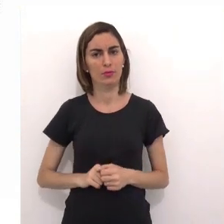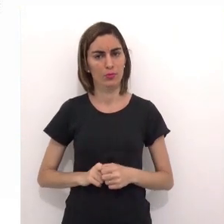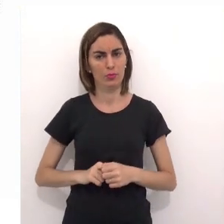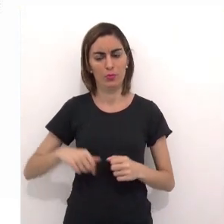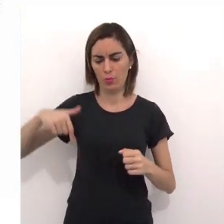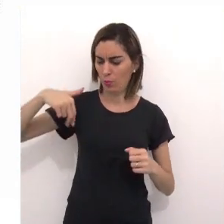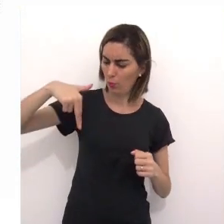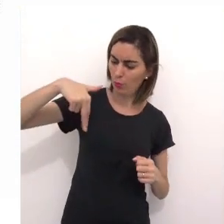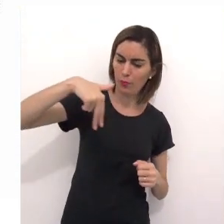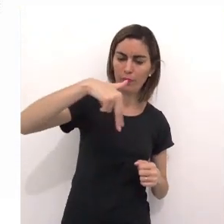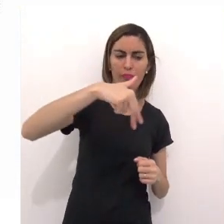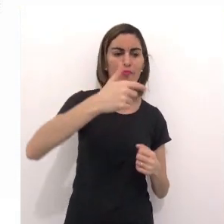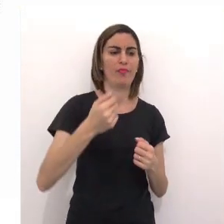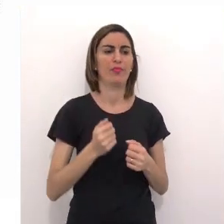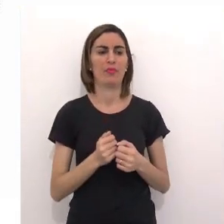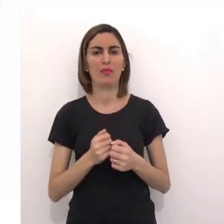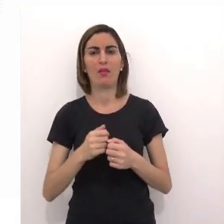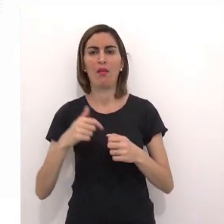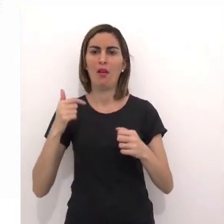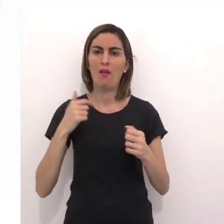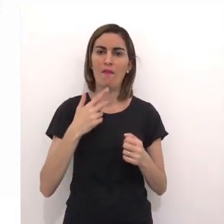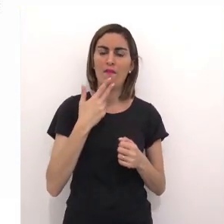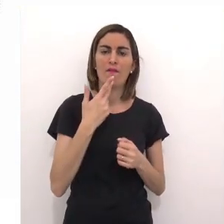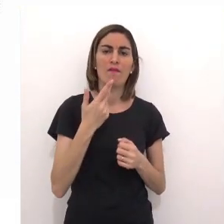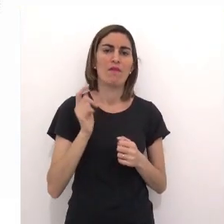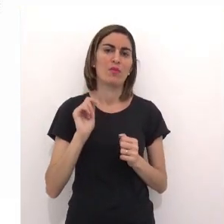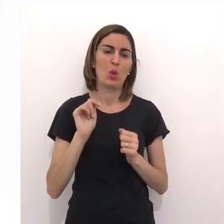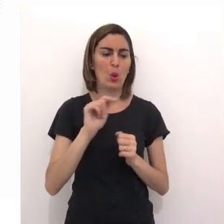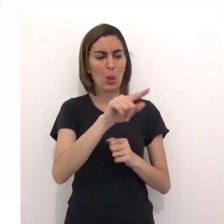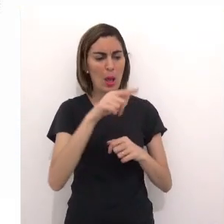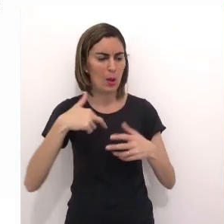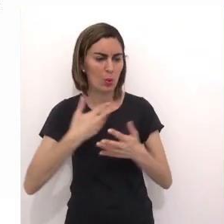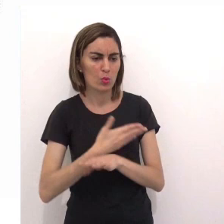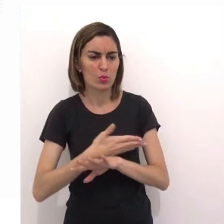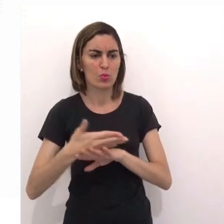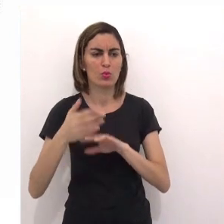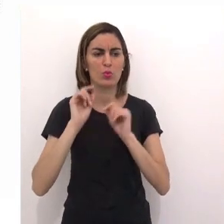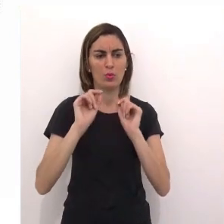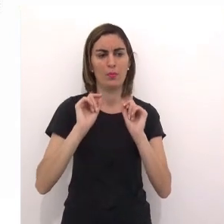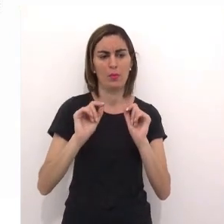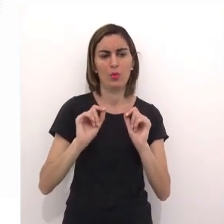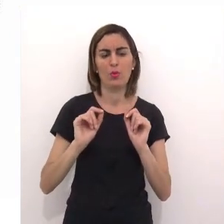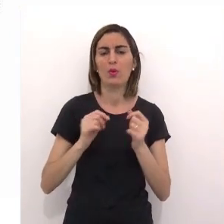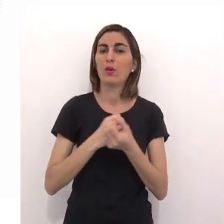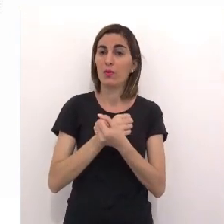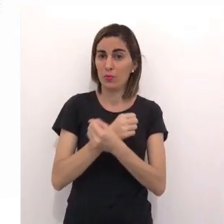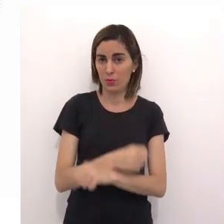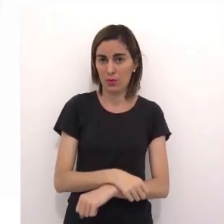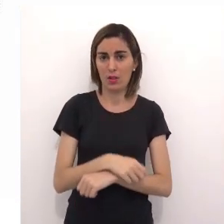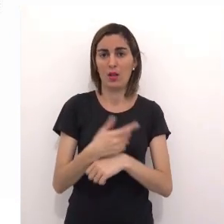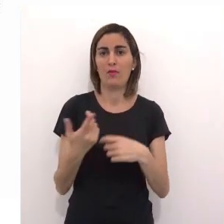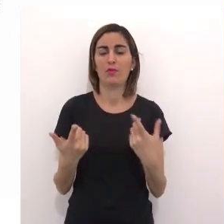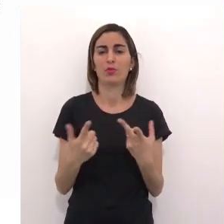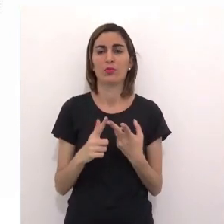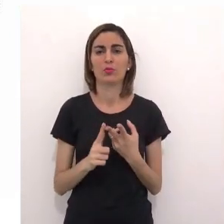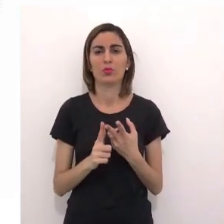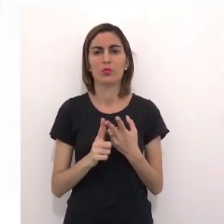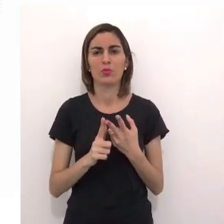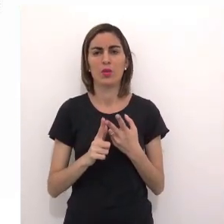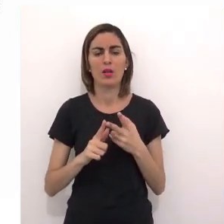naquela ironia de cristãos. Escrava de um ferreiro, em